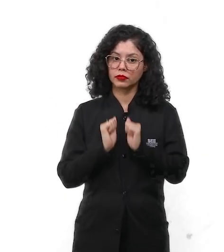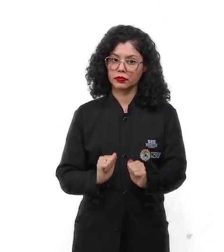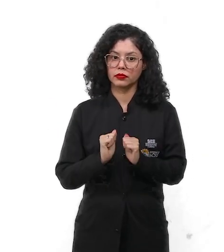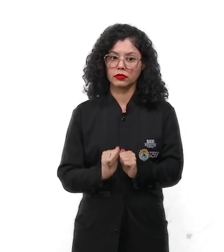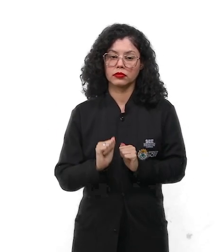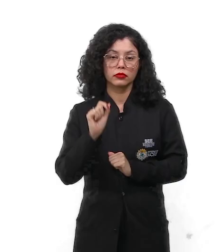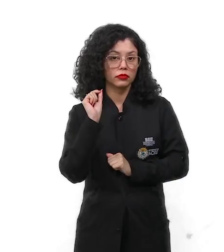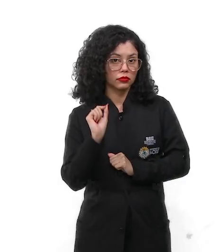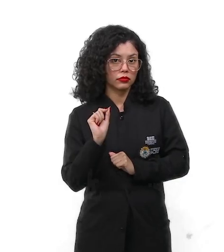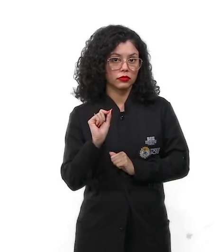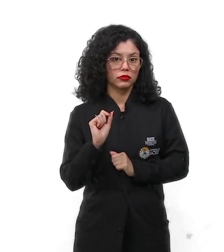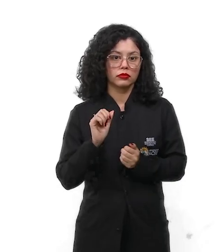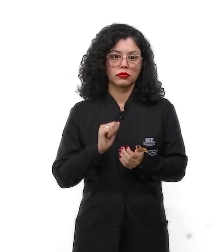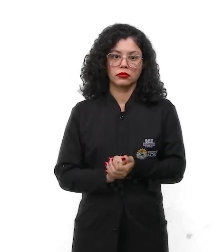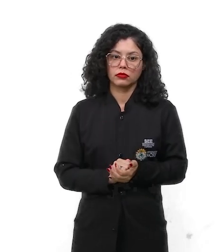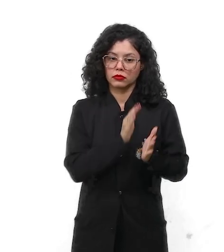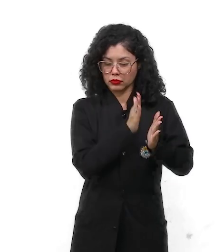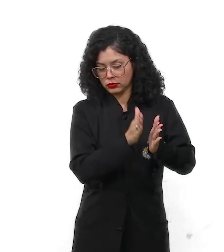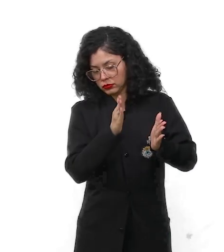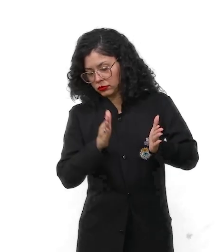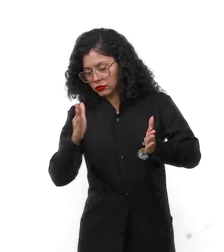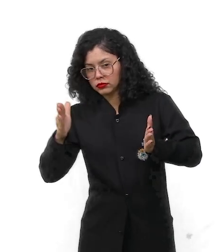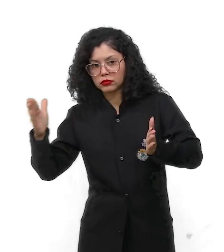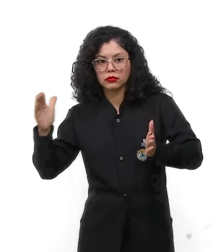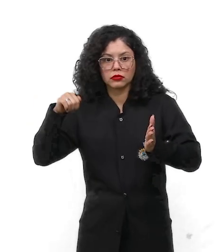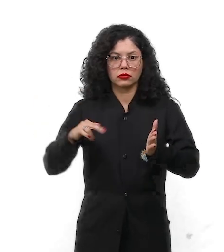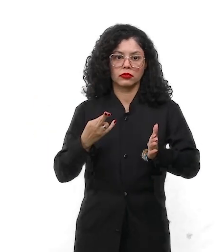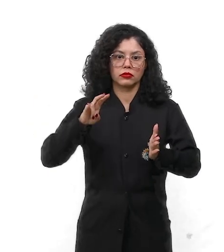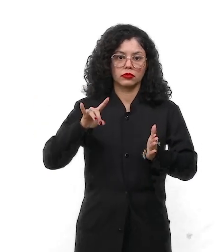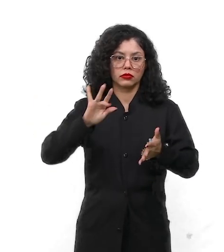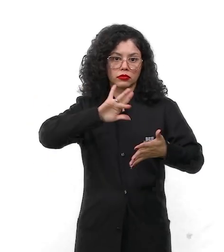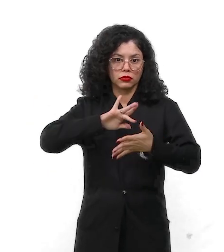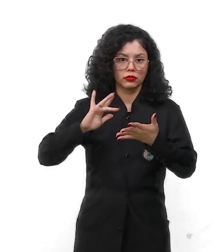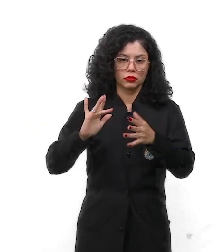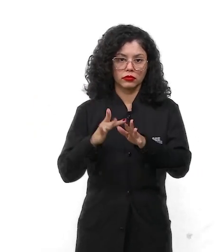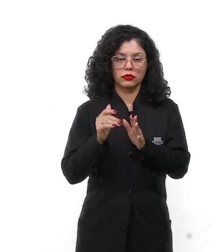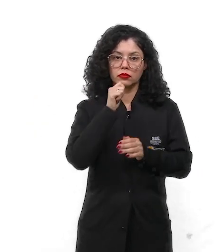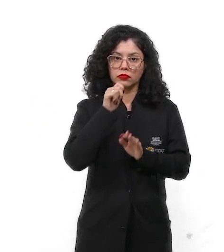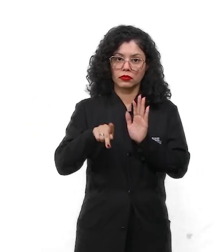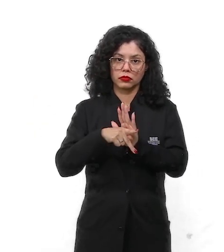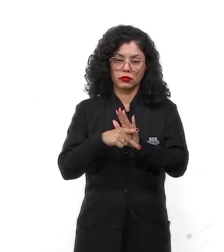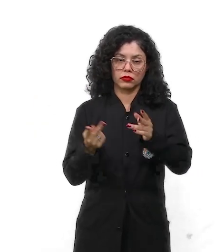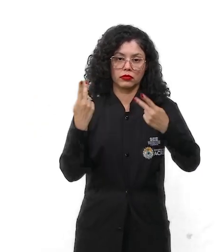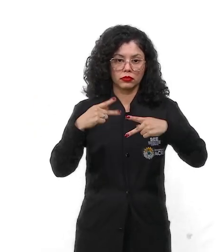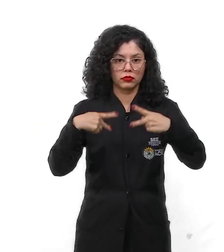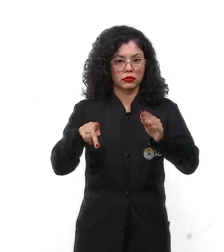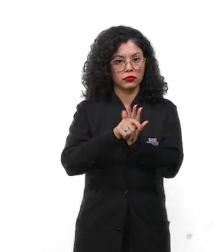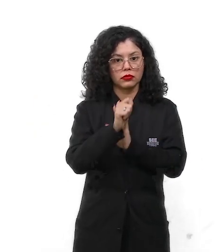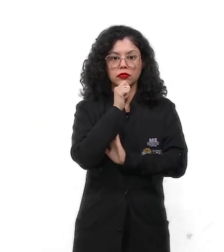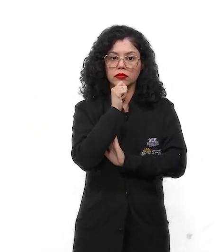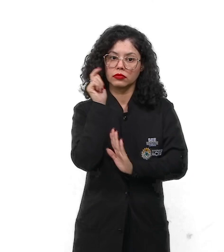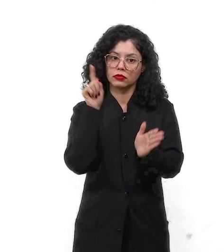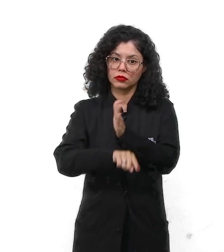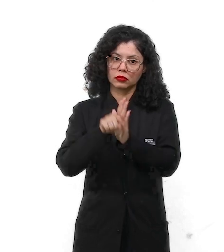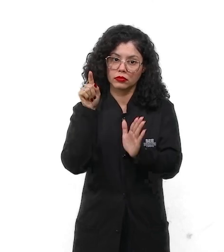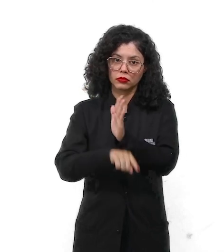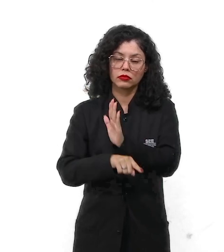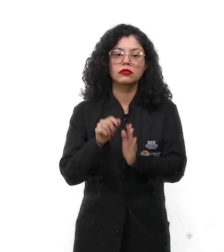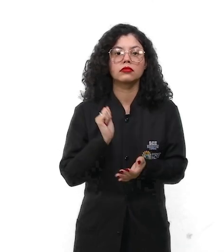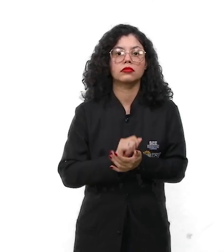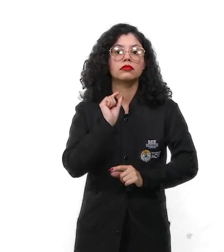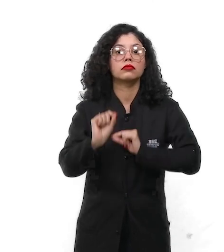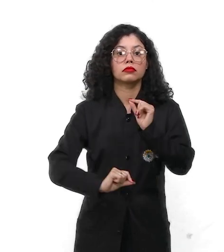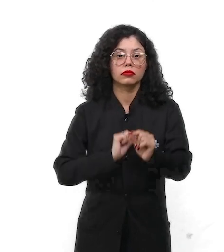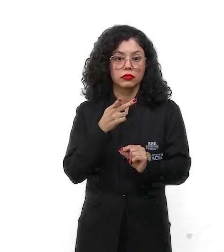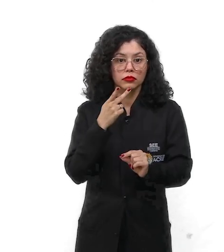ser sequenciado em aminoácidos para a formação de uma proteína. No caso da questão, ele está